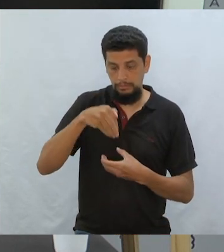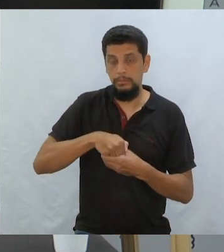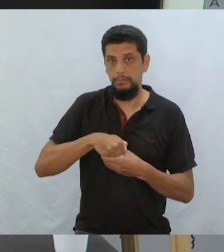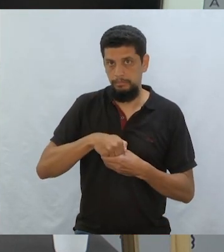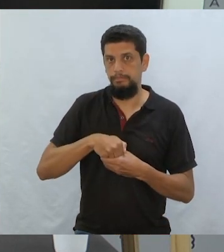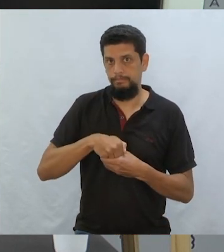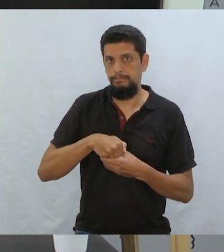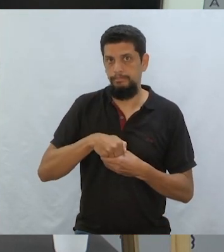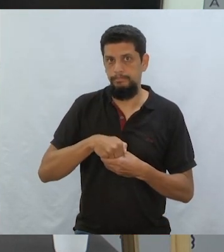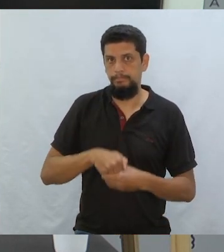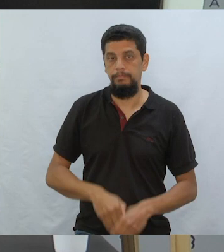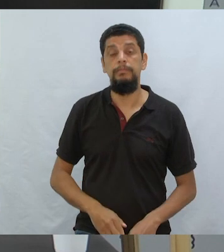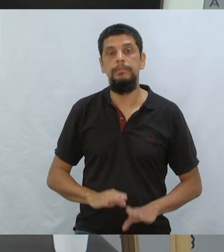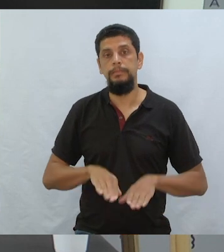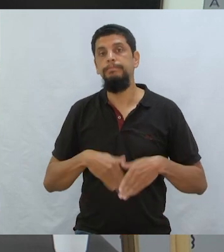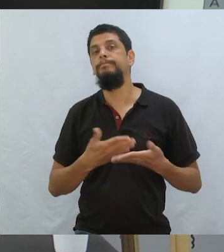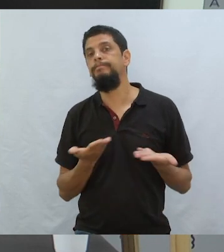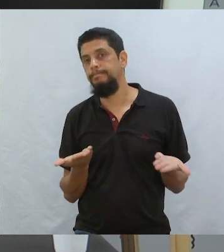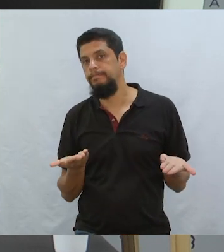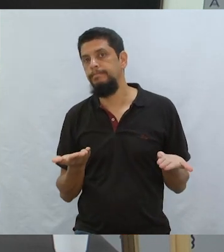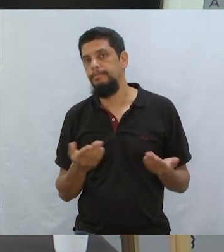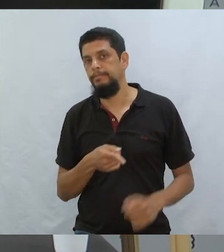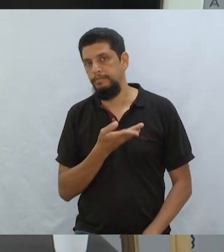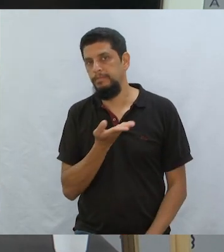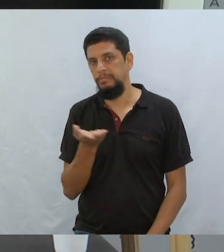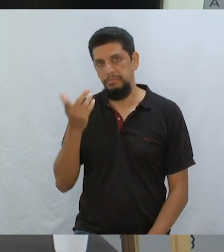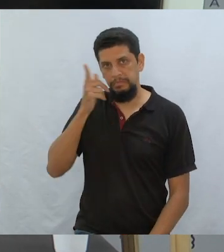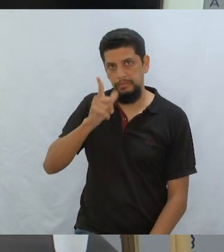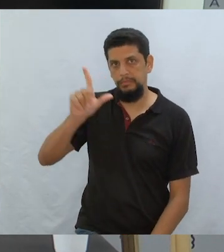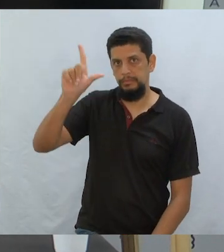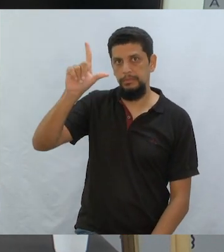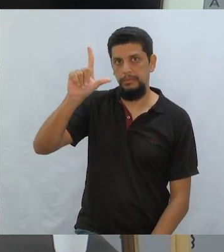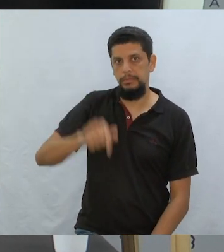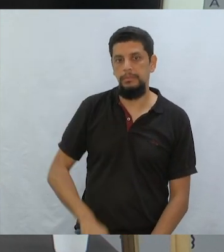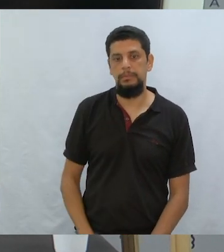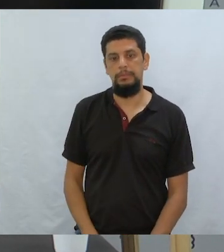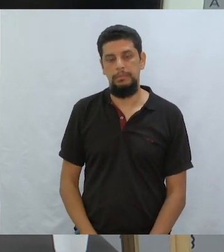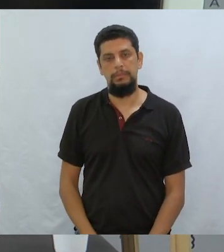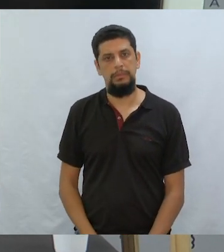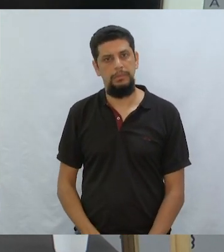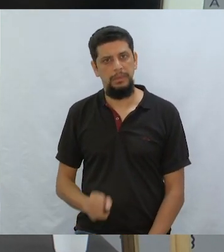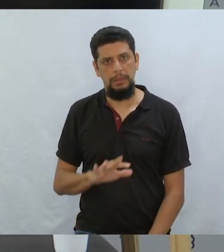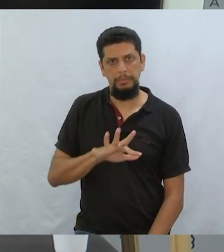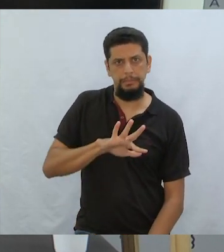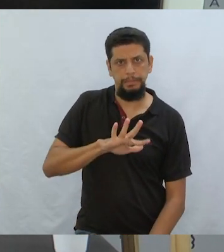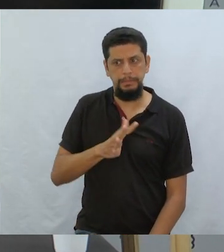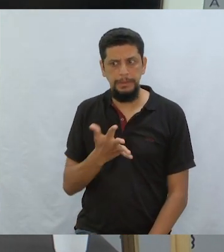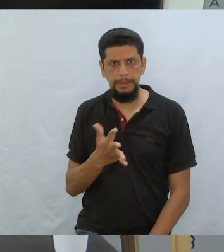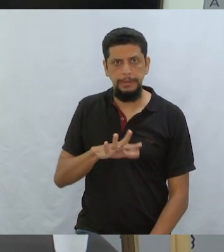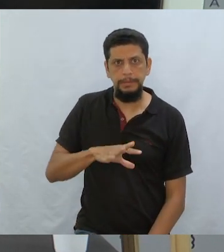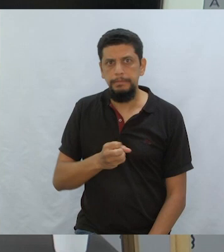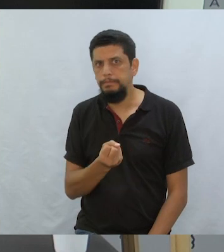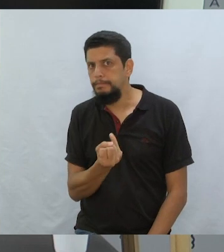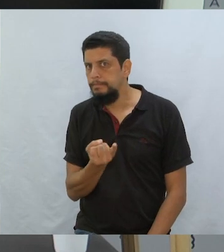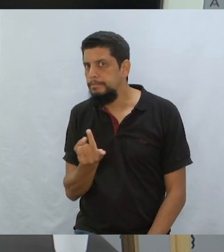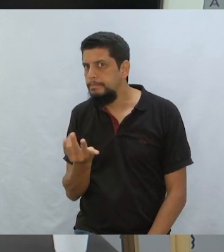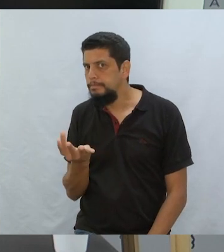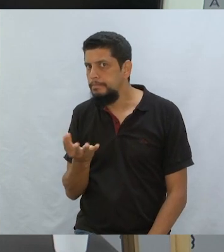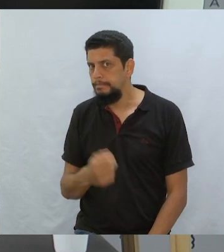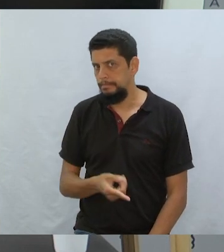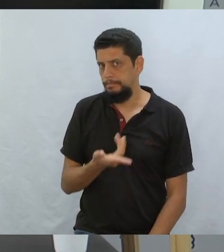dentro desse pote. E aí? Você acertou? Se aproximou da